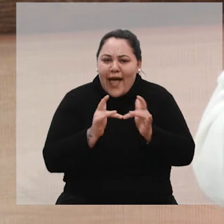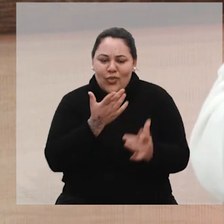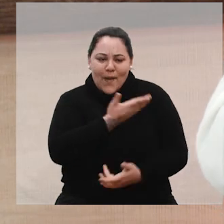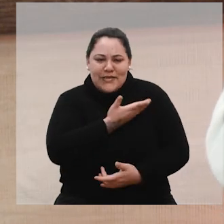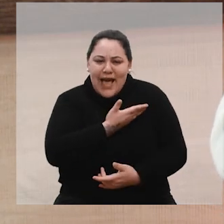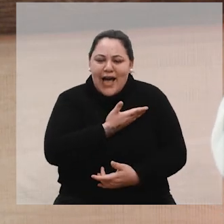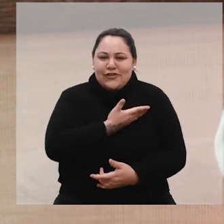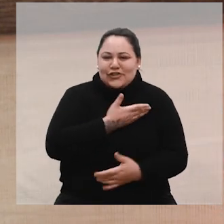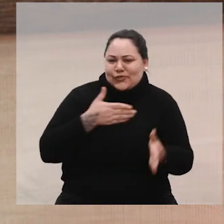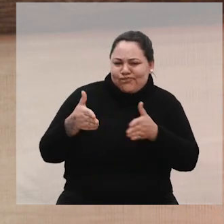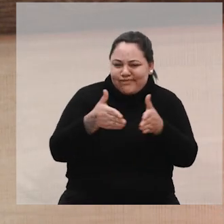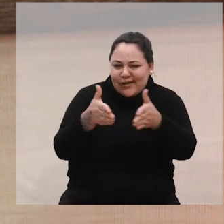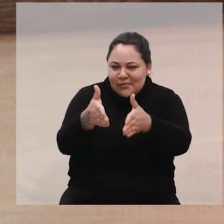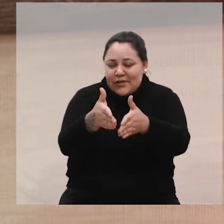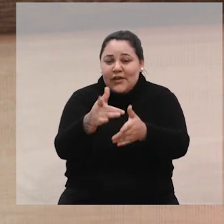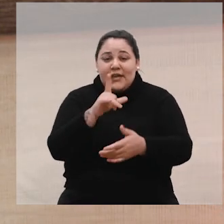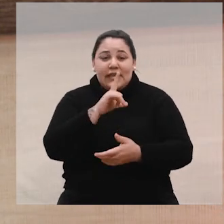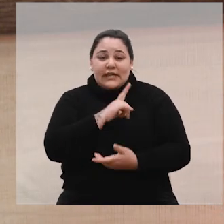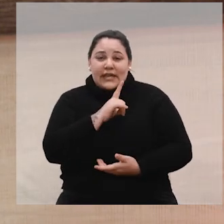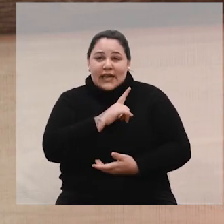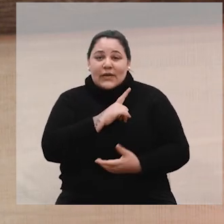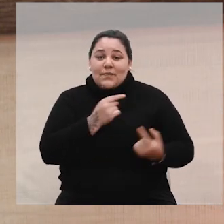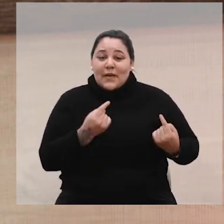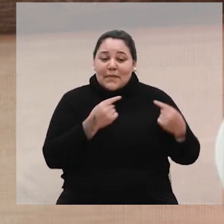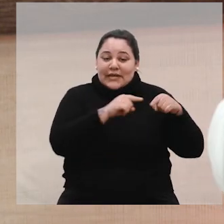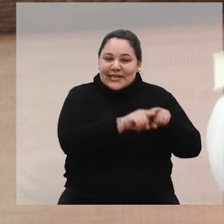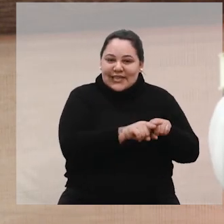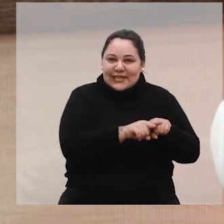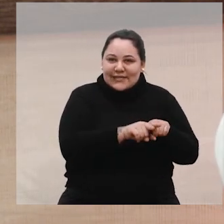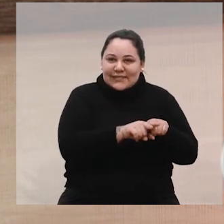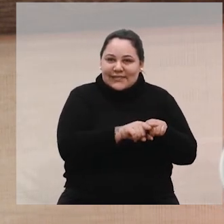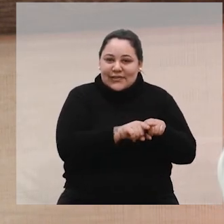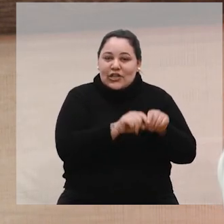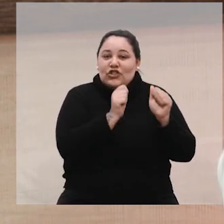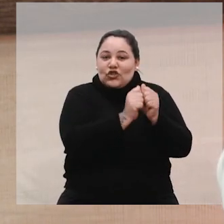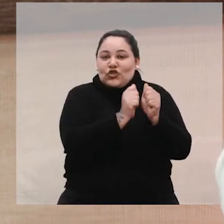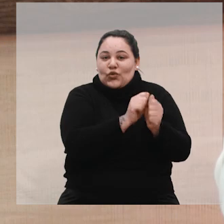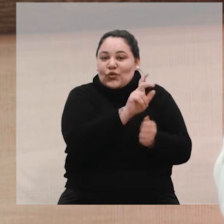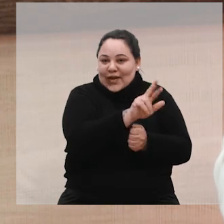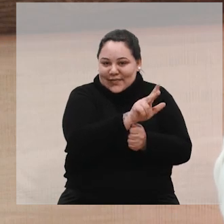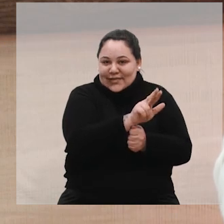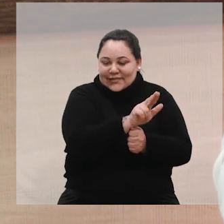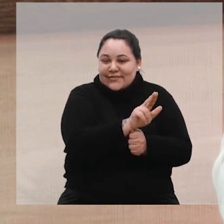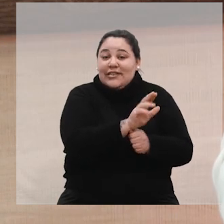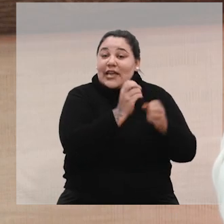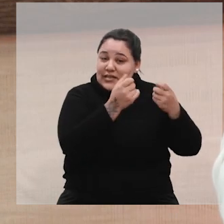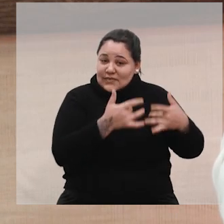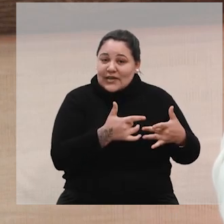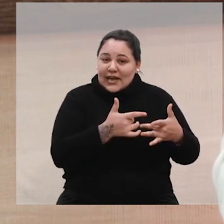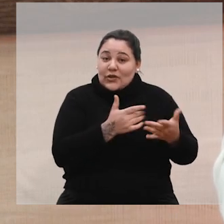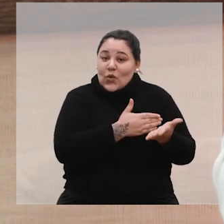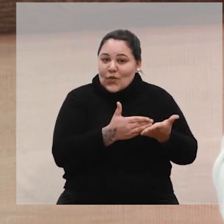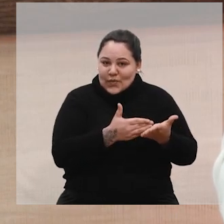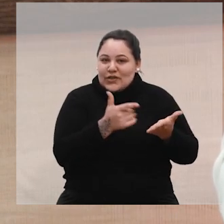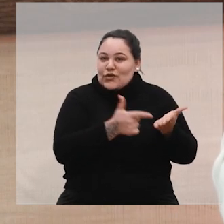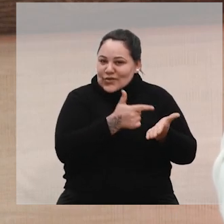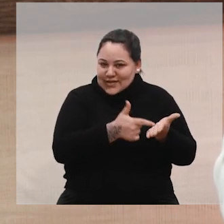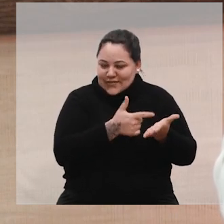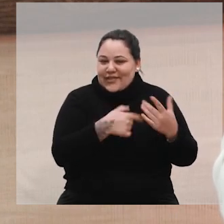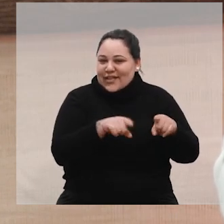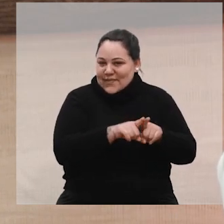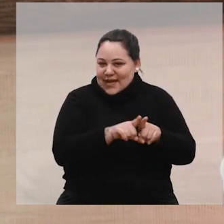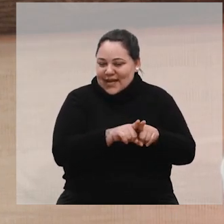fazer amizade por onde ela passa, existe uma parceria, sobretudo com a irmã, e isso é já narrado na